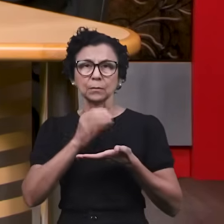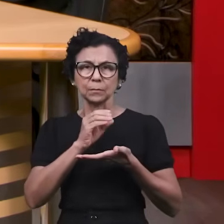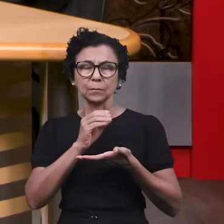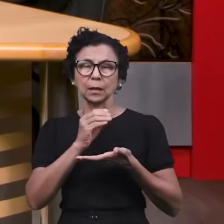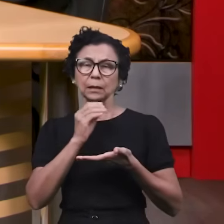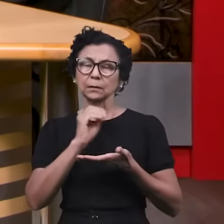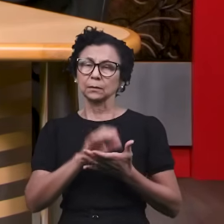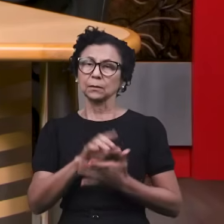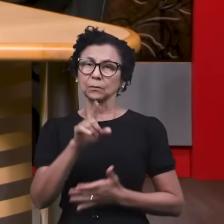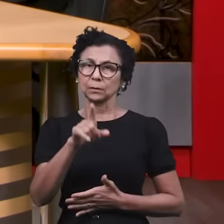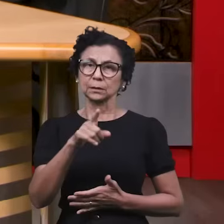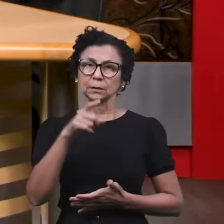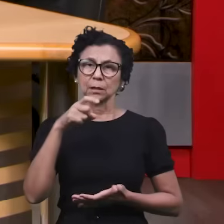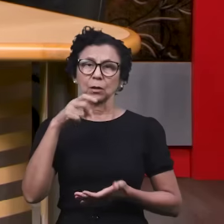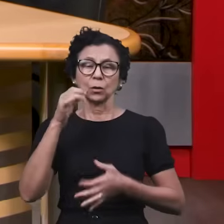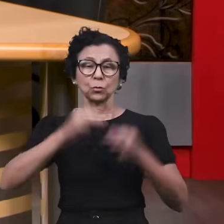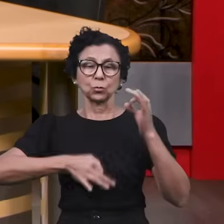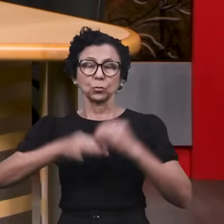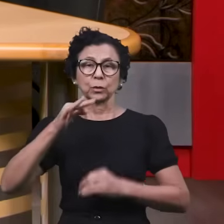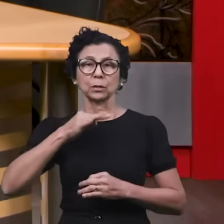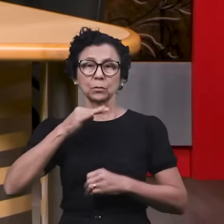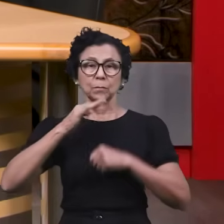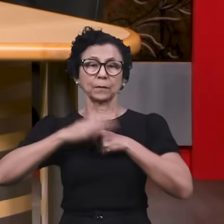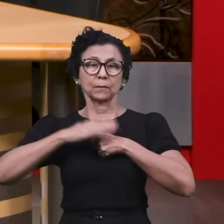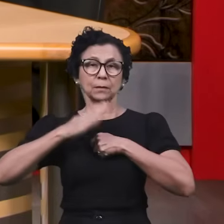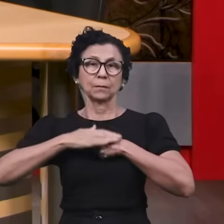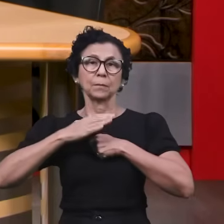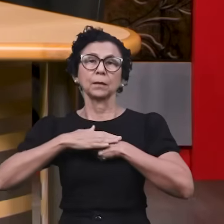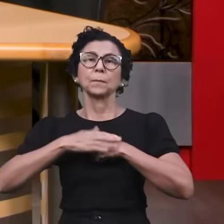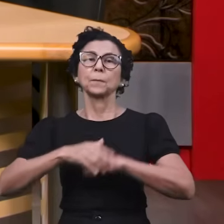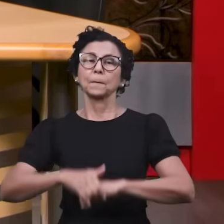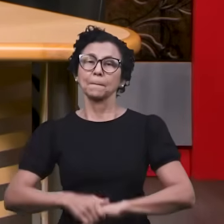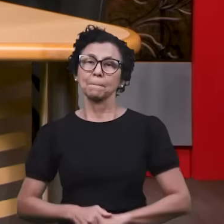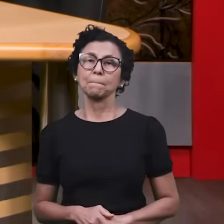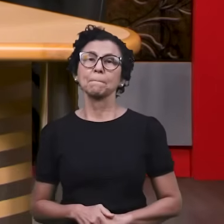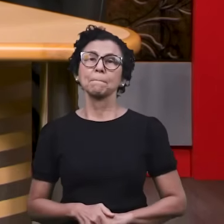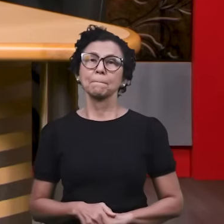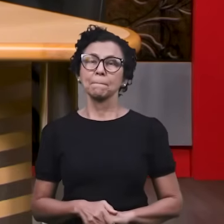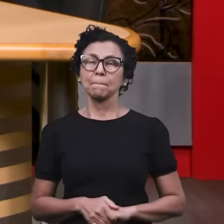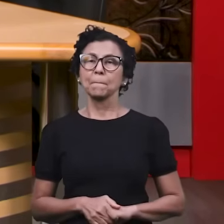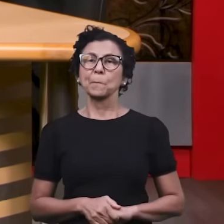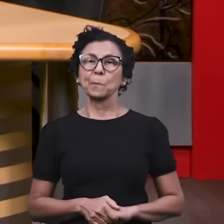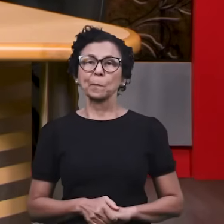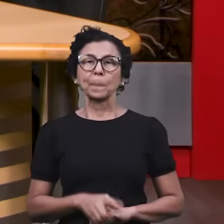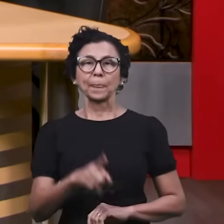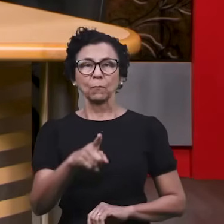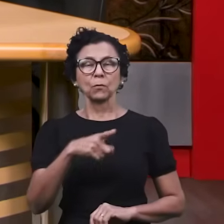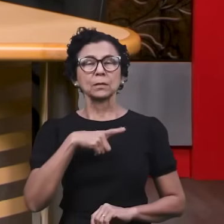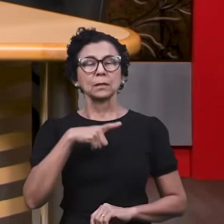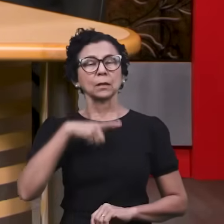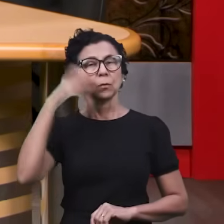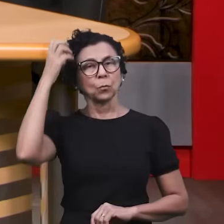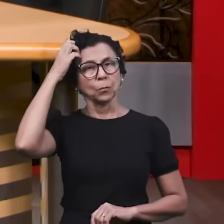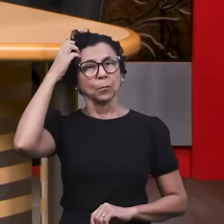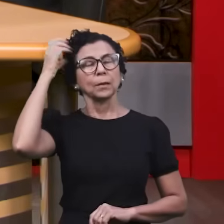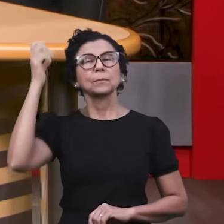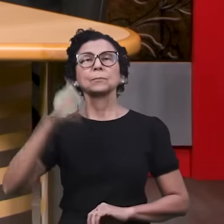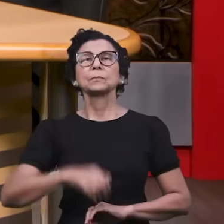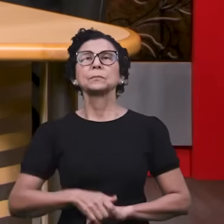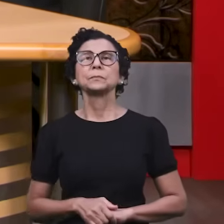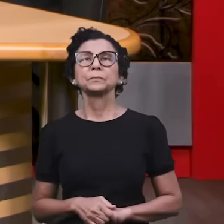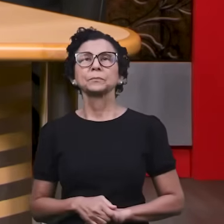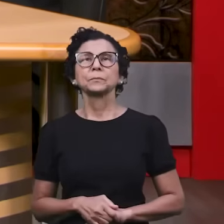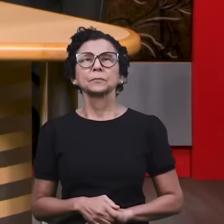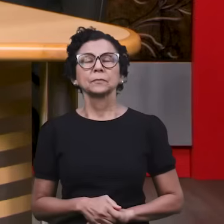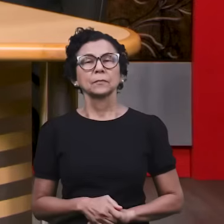si, não discernindo o corpo. Você sabe que muita gente faz o culto da ceia e não entende esse texto?